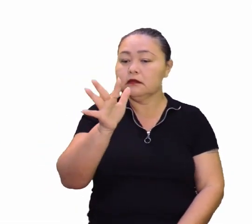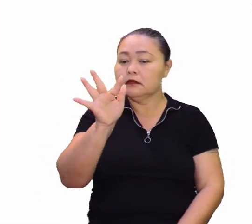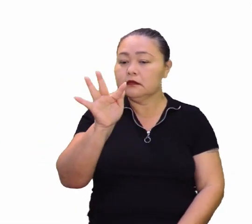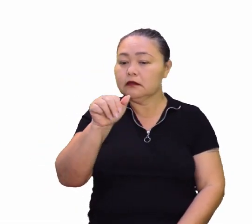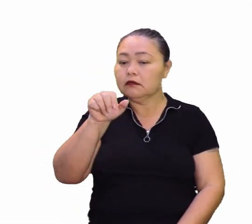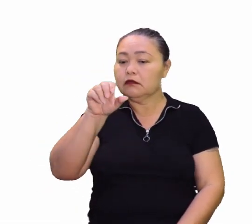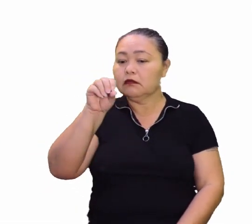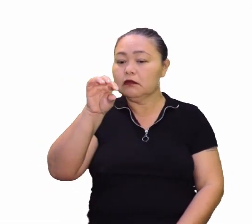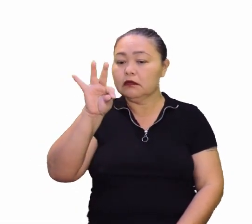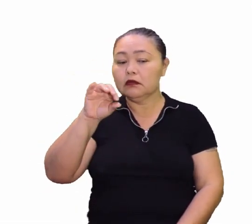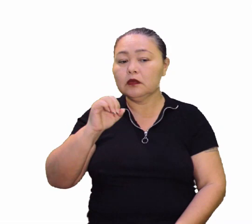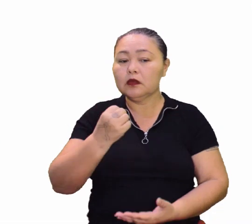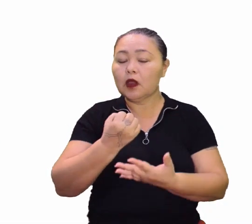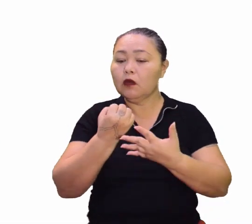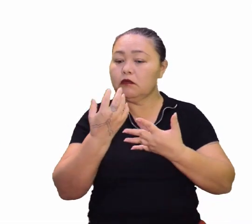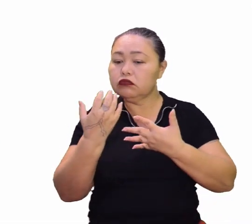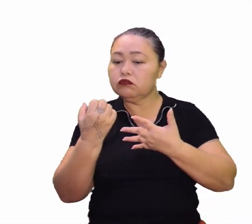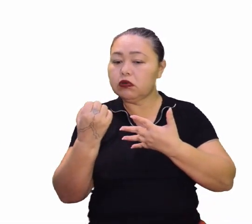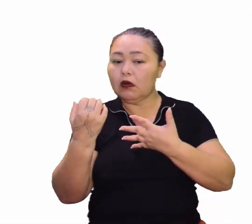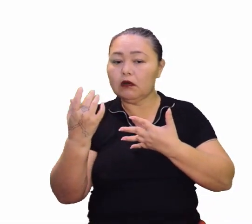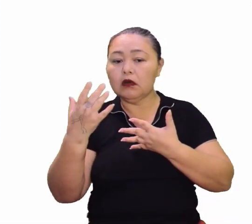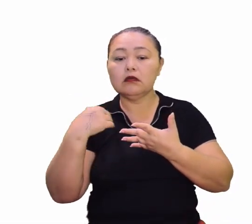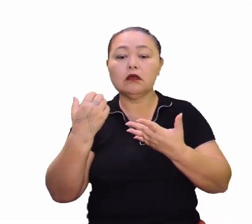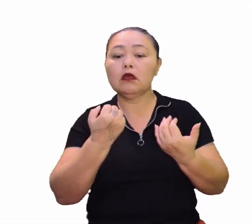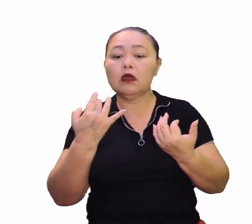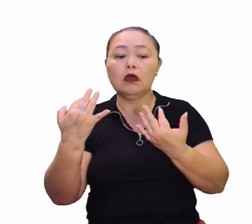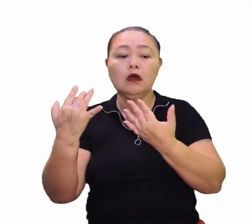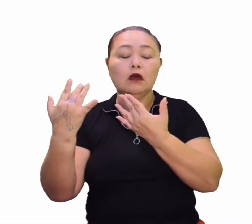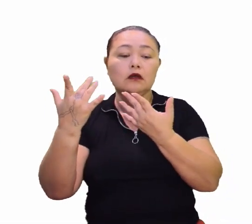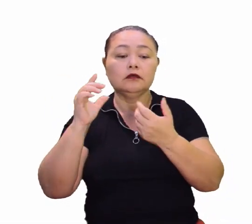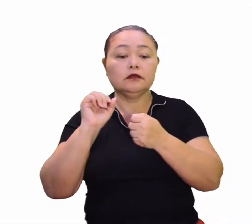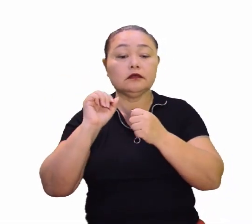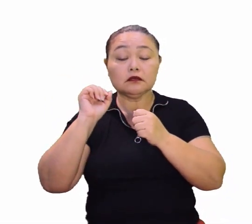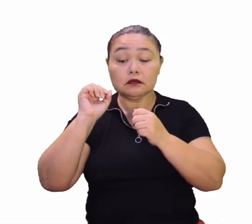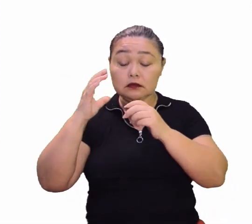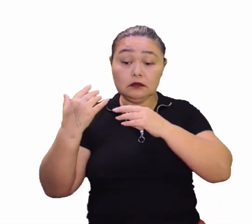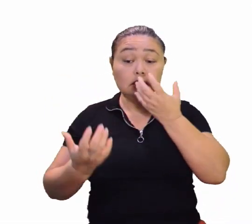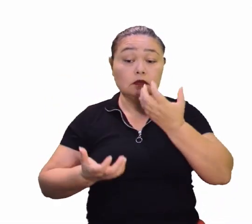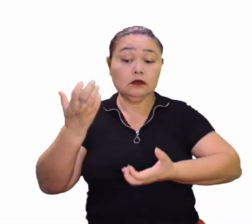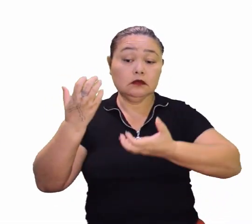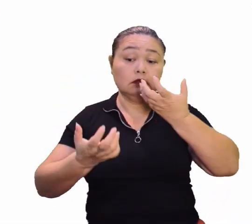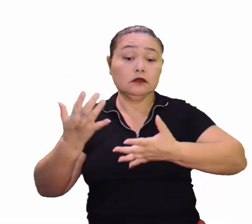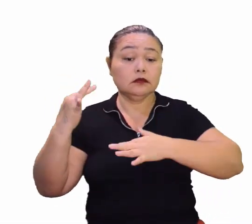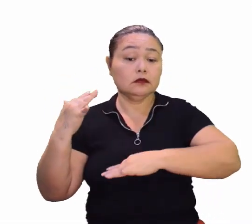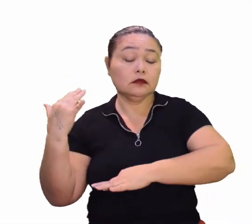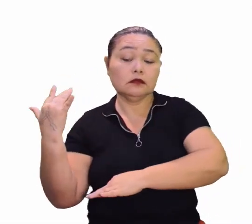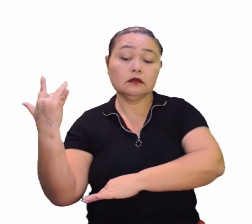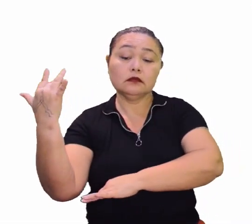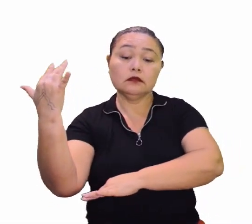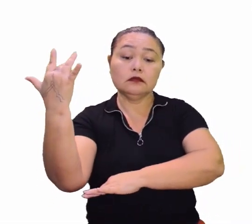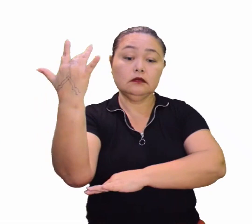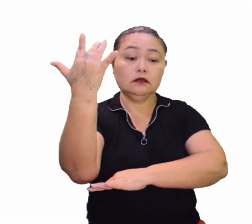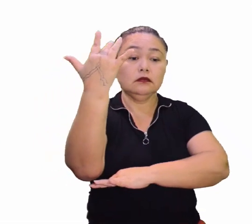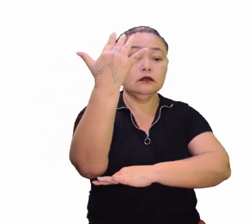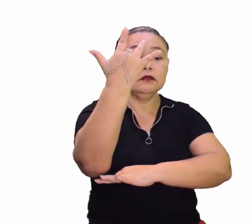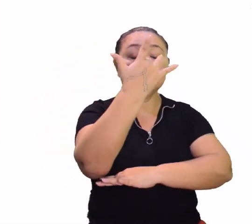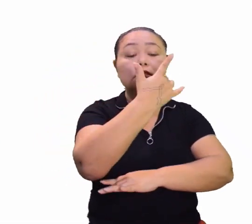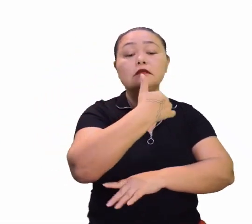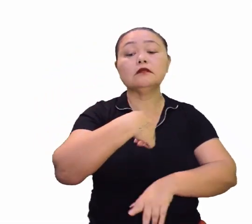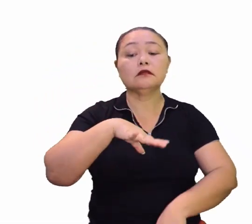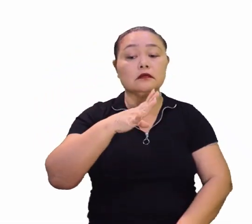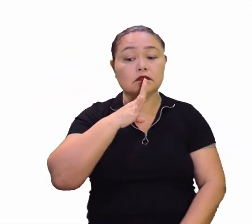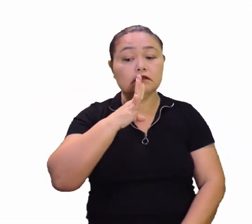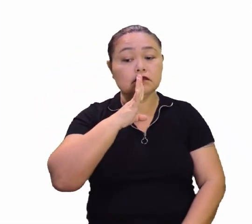diretamente das fontes de emissão, como os gases que provêm de queimada da floresta que nossos